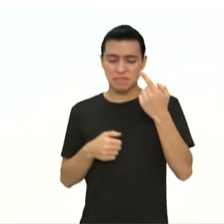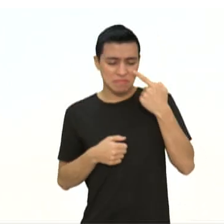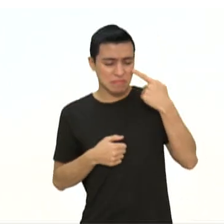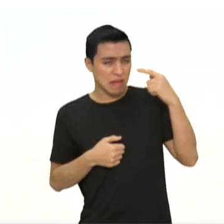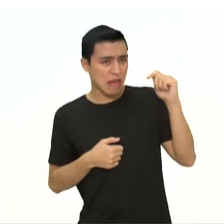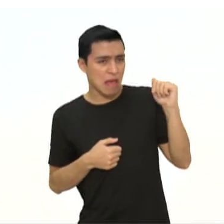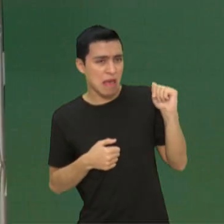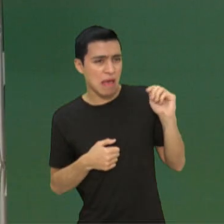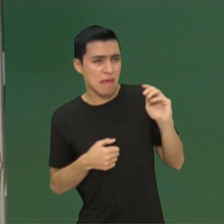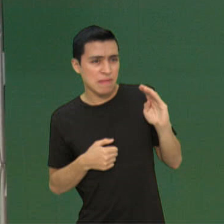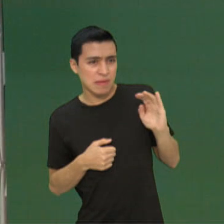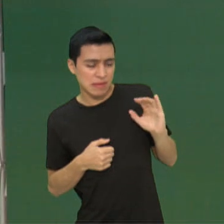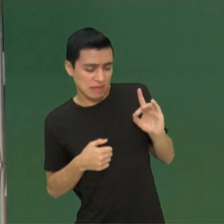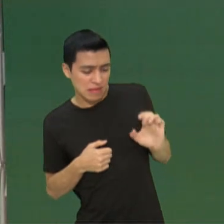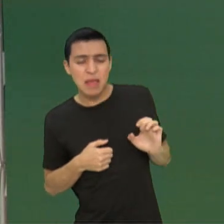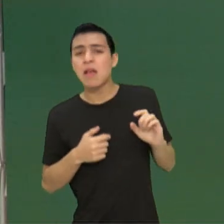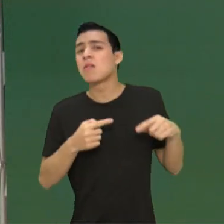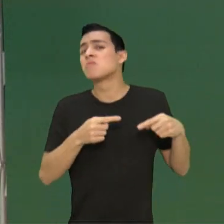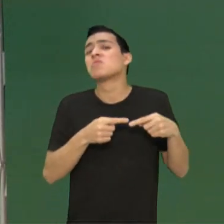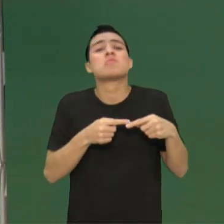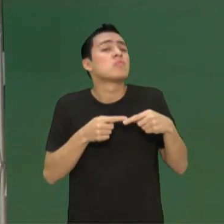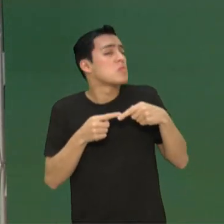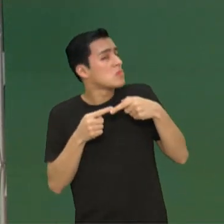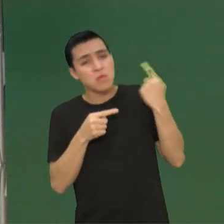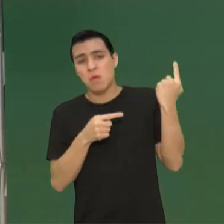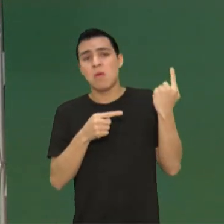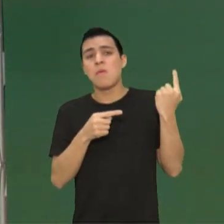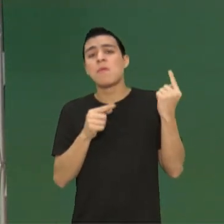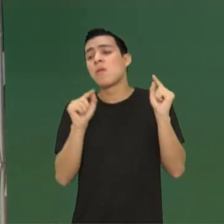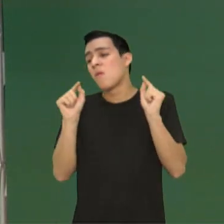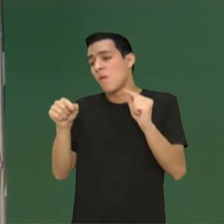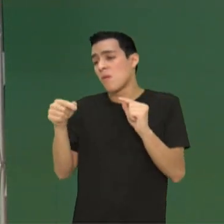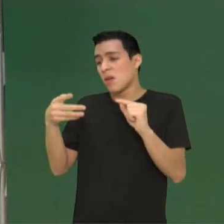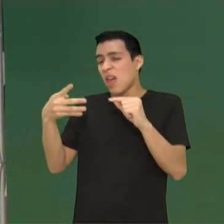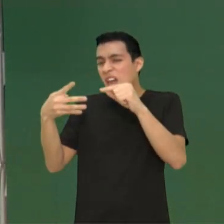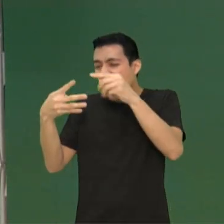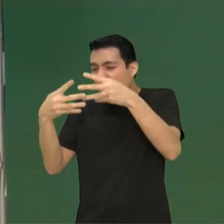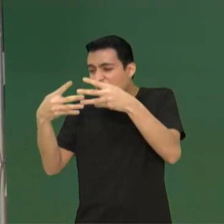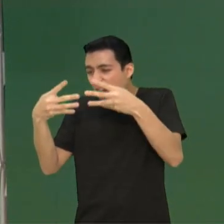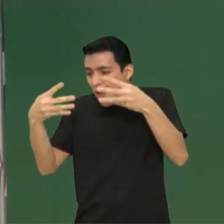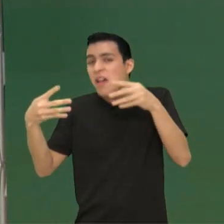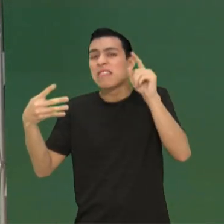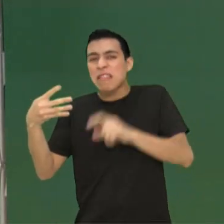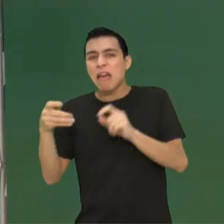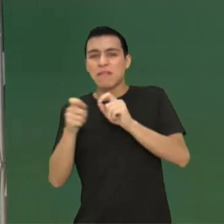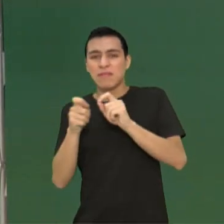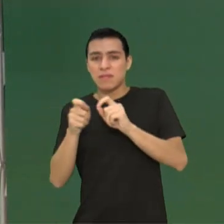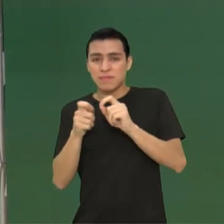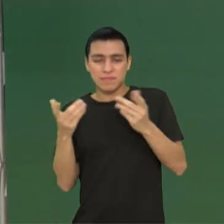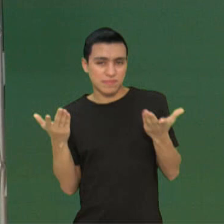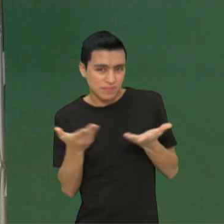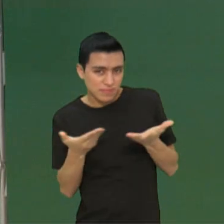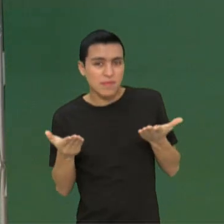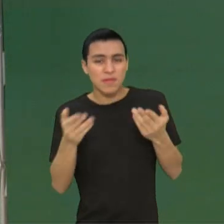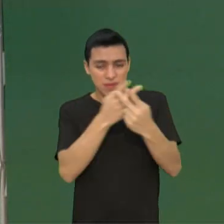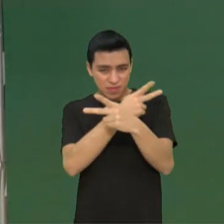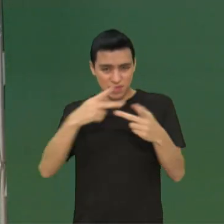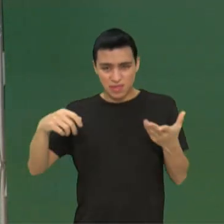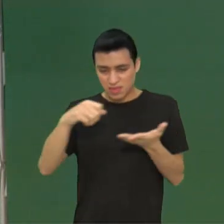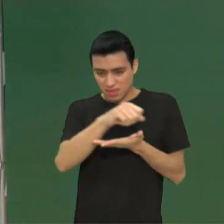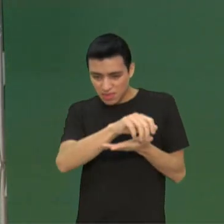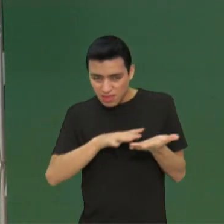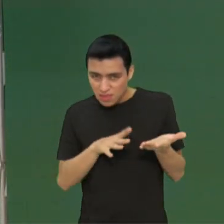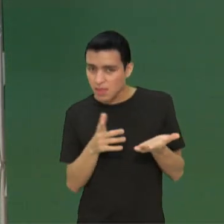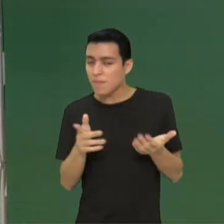e marque a única que não se refere a uma função que pode ser atribuída ao complexo de Golgi. Então hoje eu vou fazer 5 exercícios, pessoal. Eu vou trazer